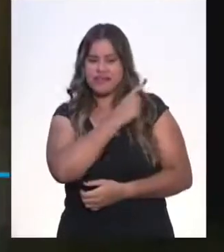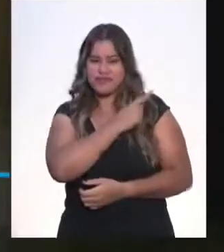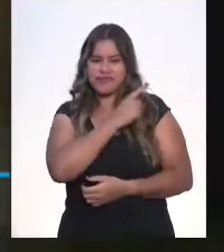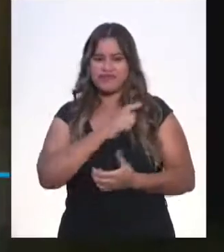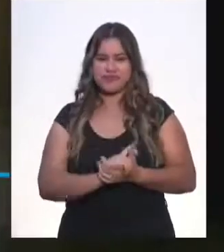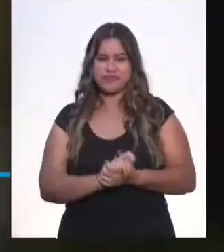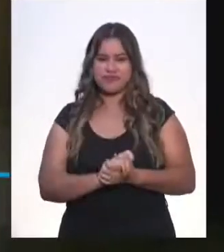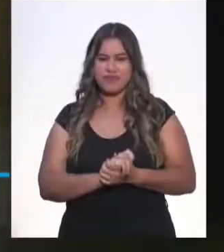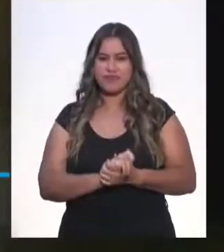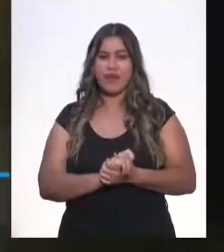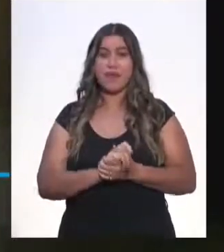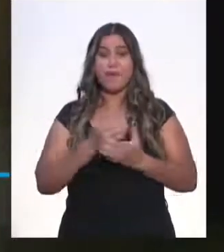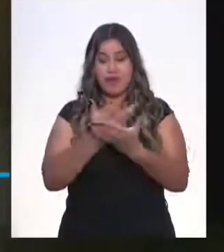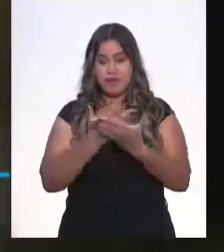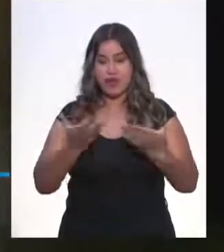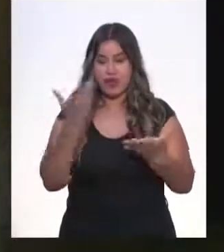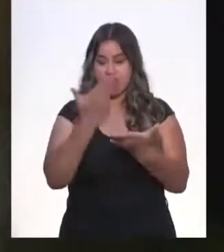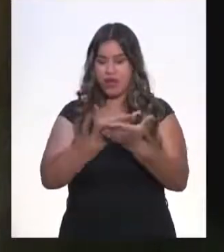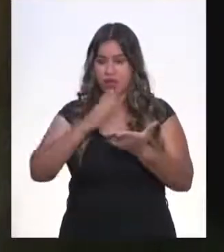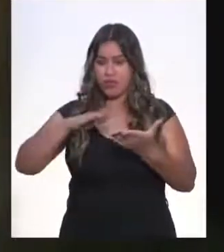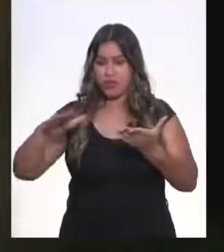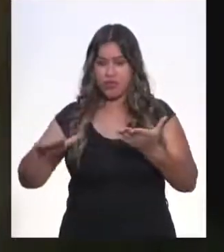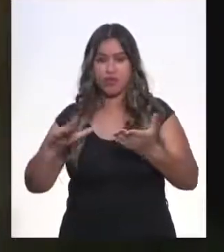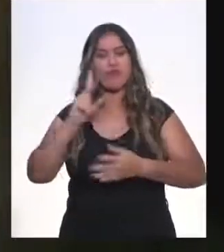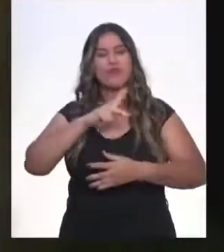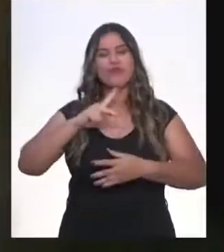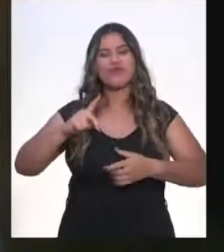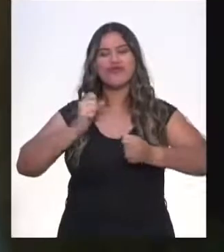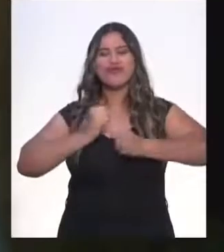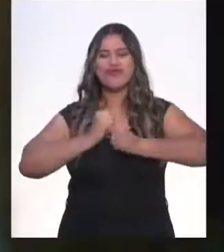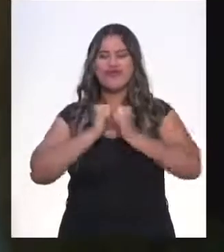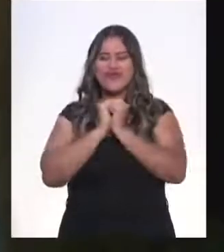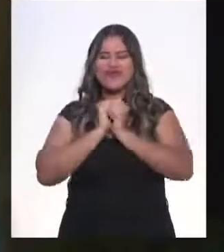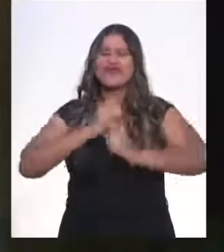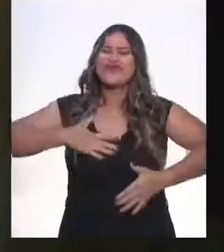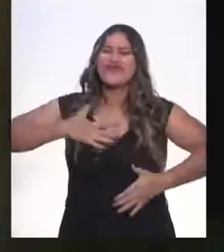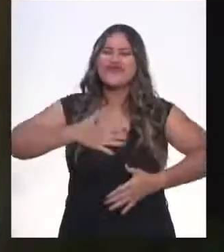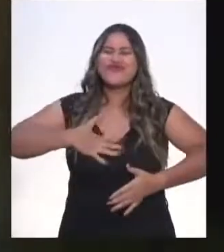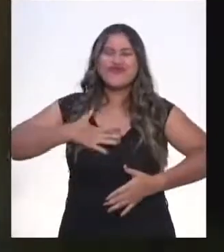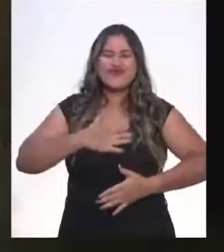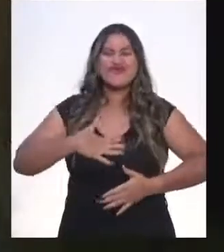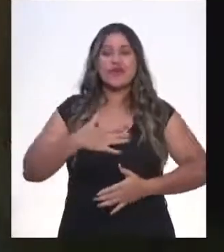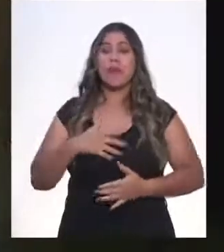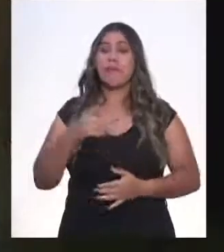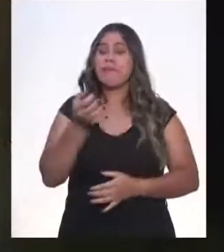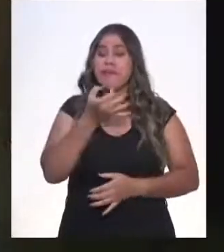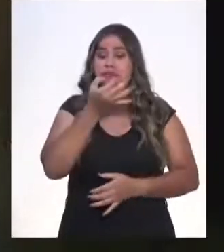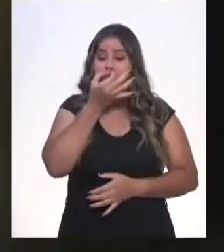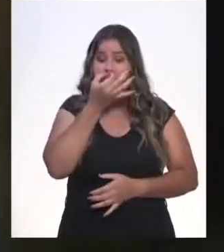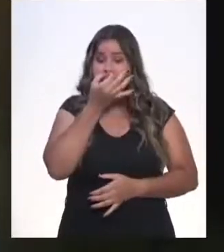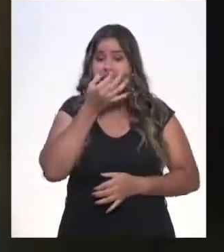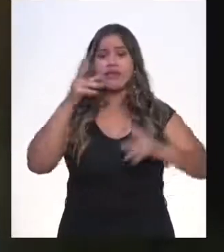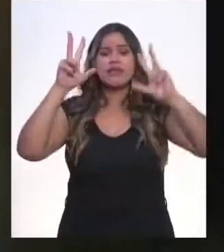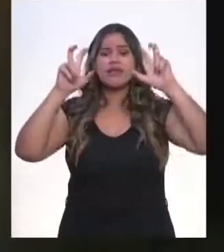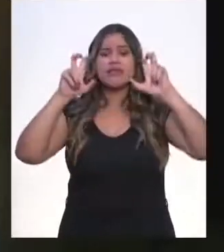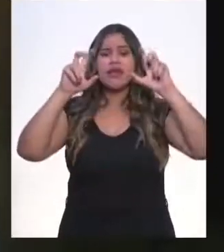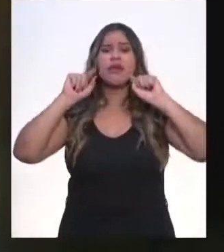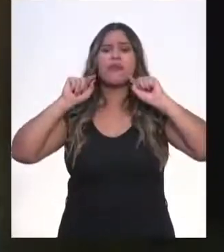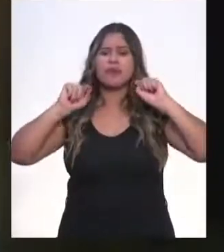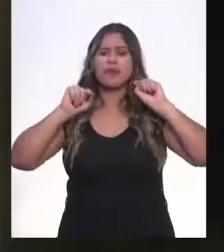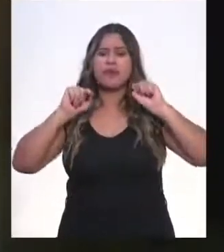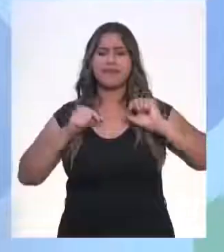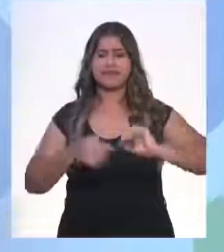os alunos, os estudantes, os professores, que prazer estar com vocês. Fabi, conta pra gente qual que é o tema da aula de